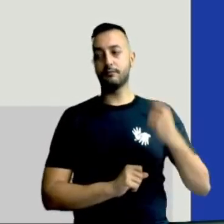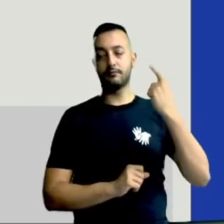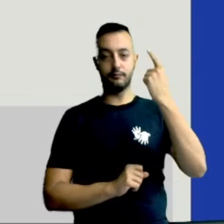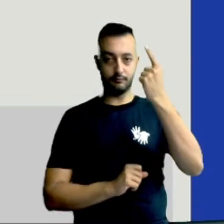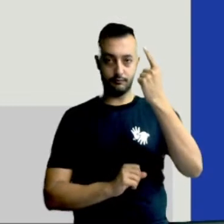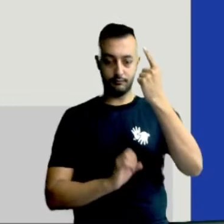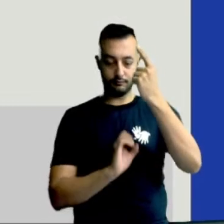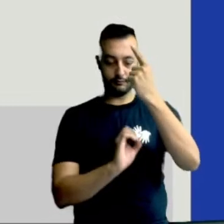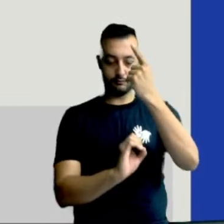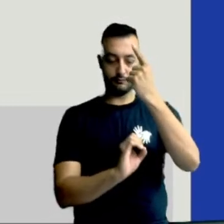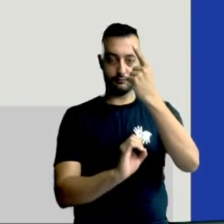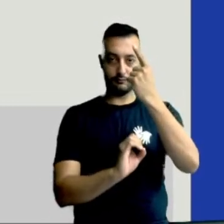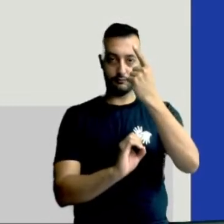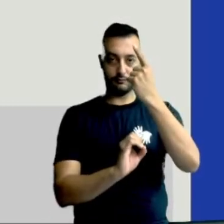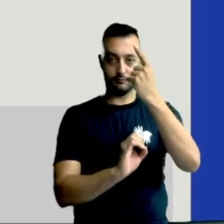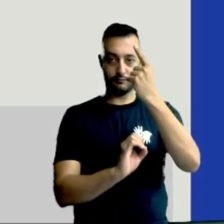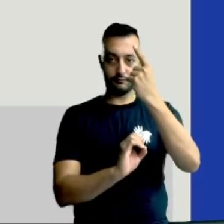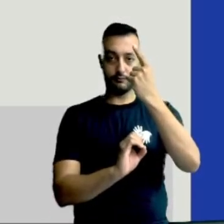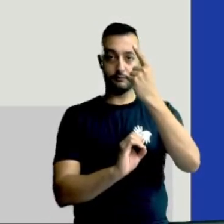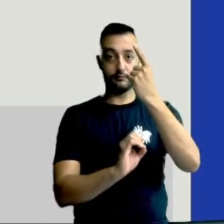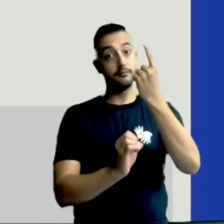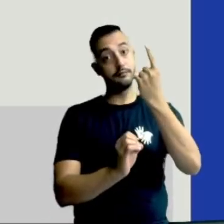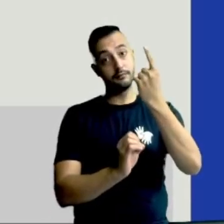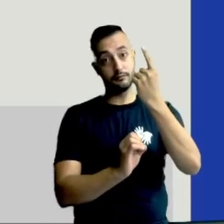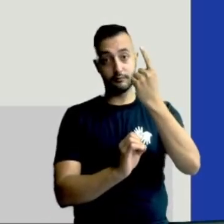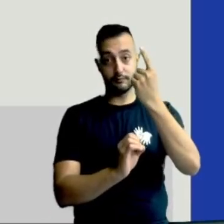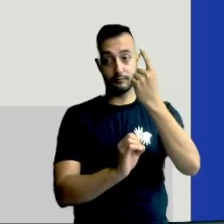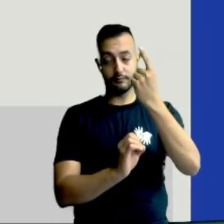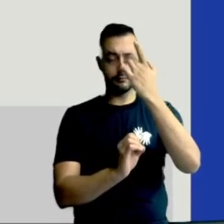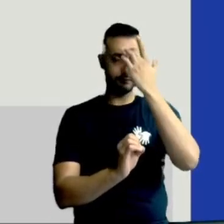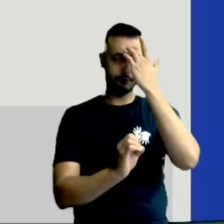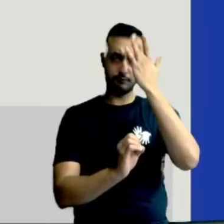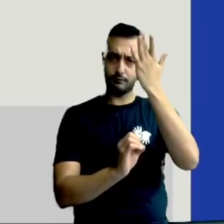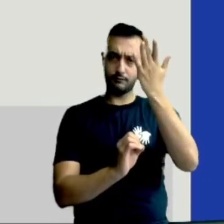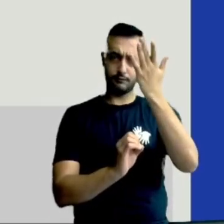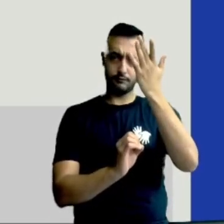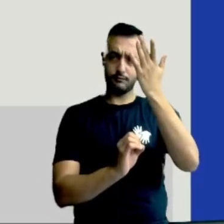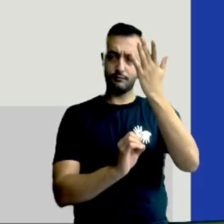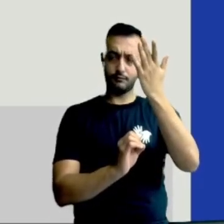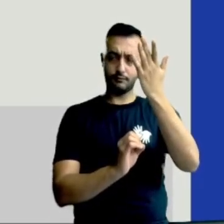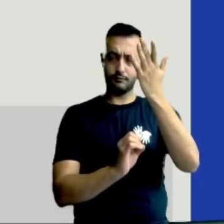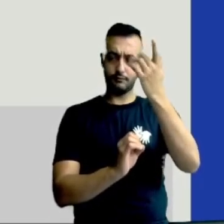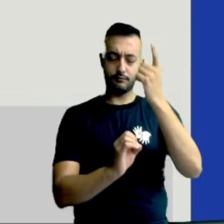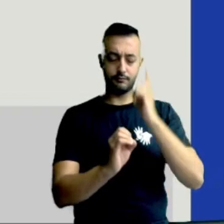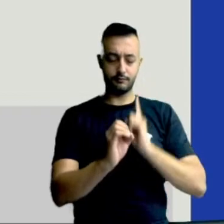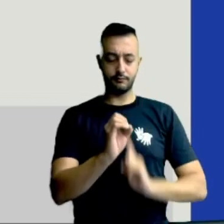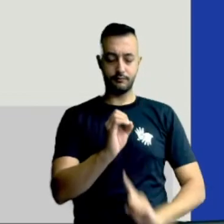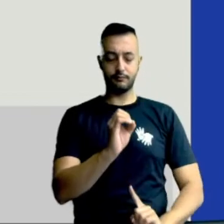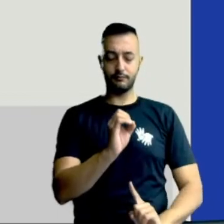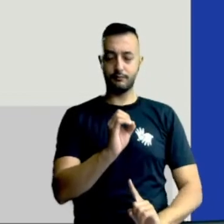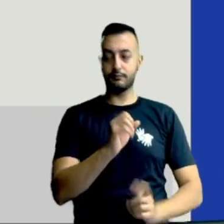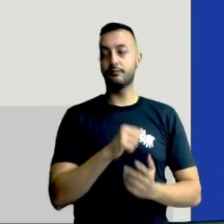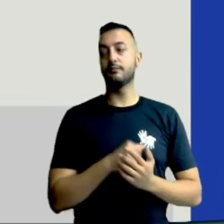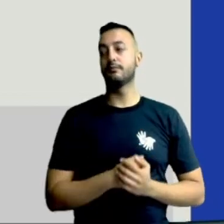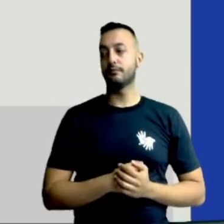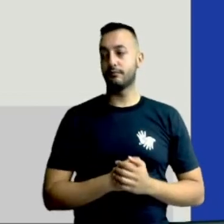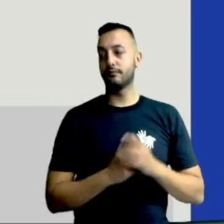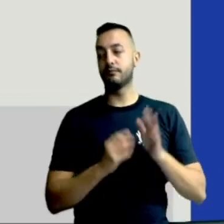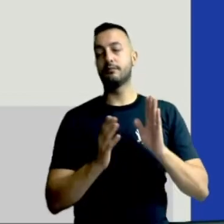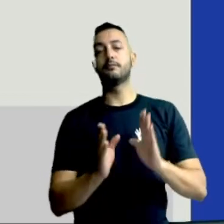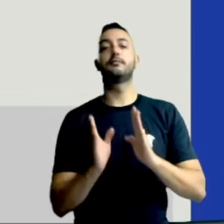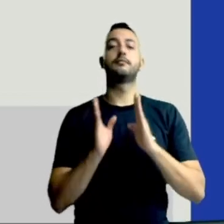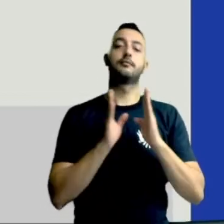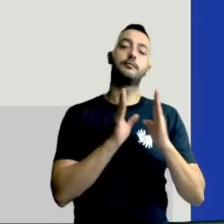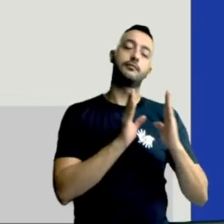1 menos 0. 1 menos 0, fácil demais, não é? 1. E agora a